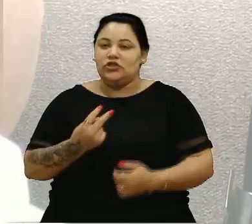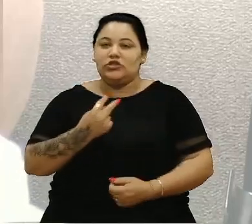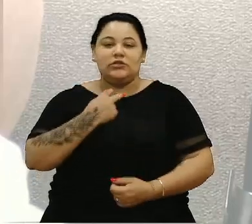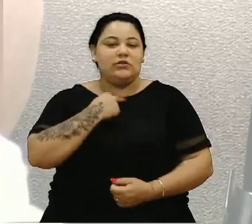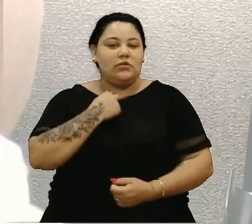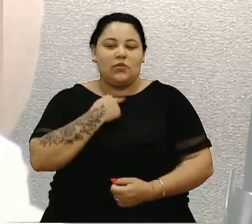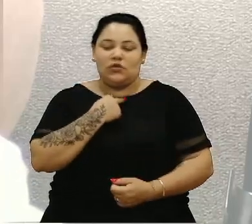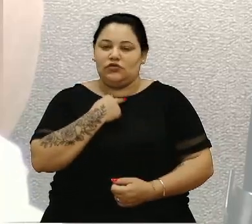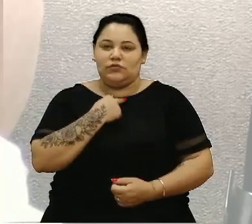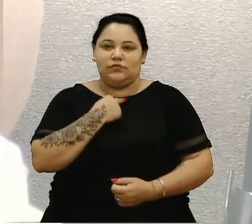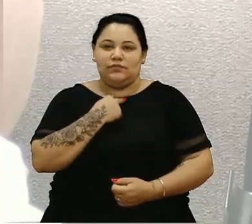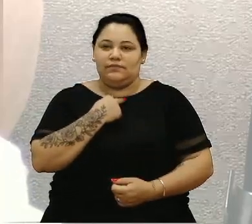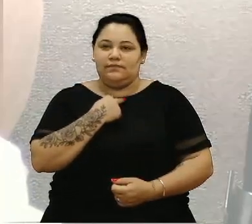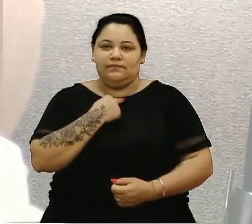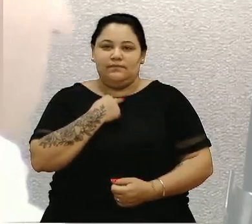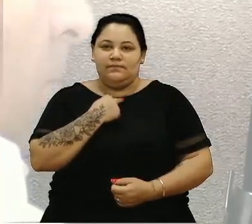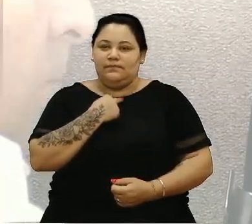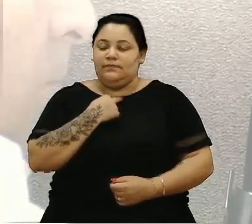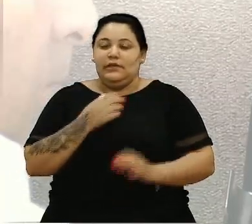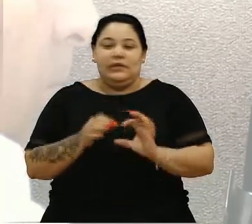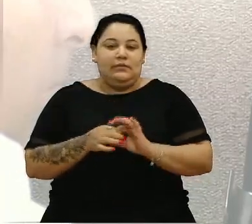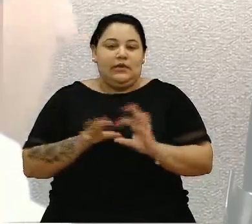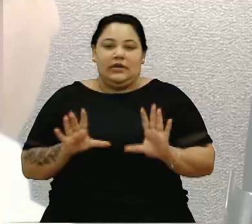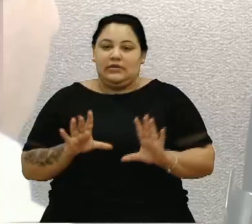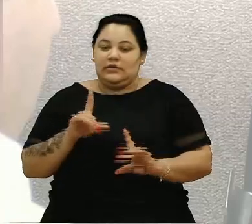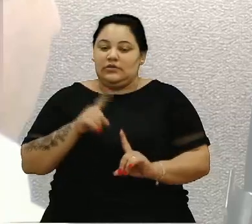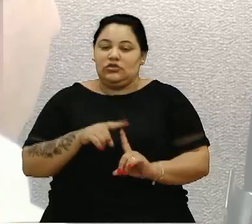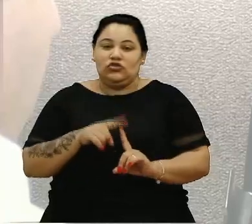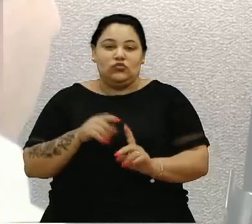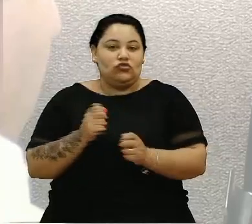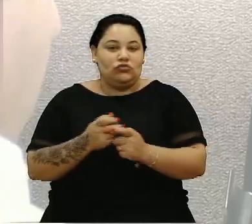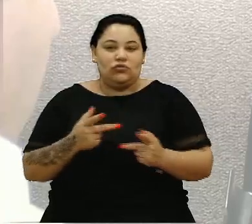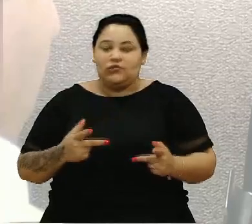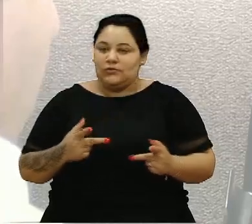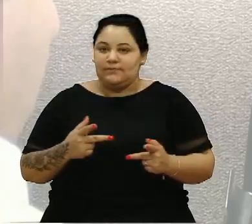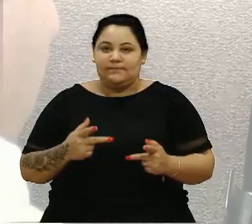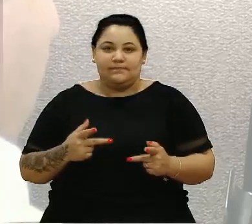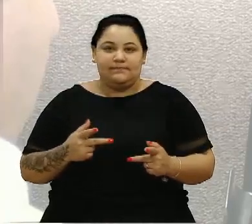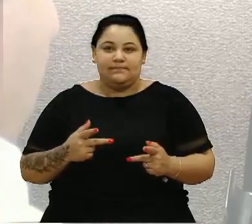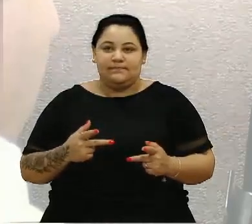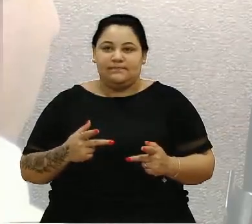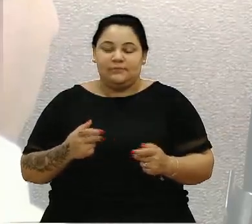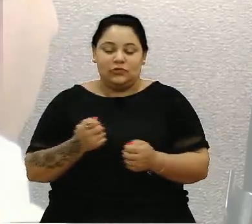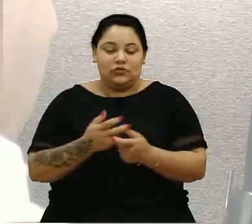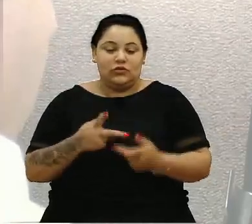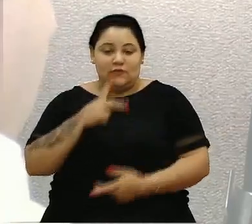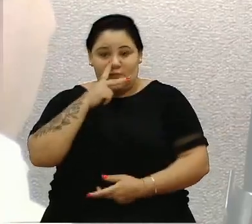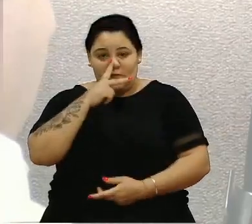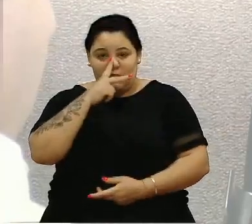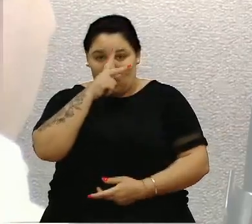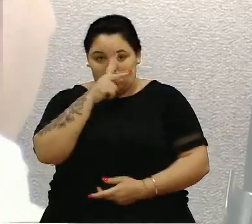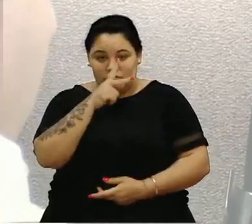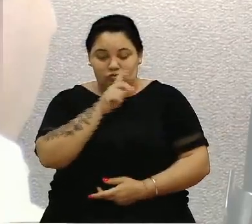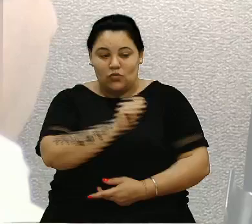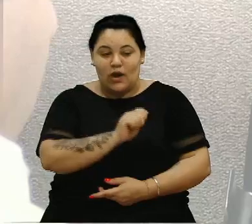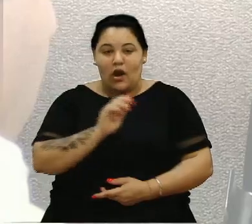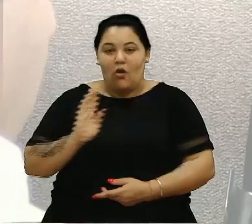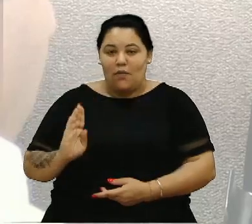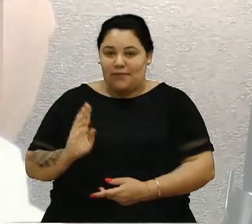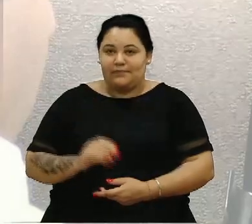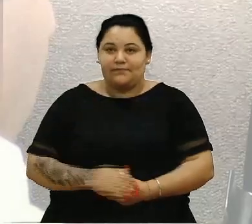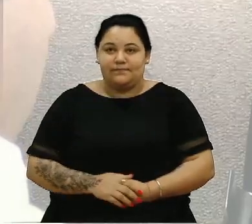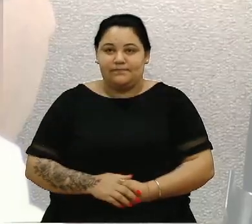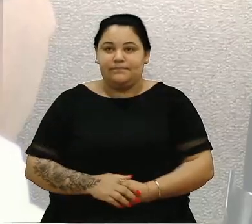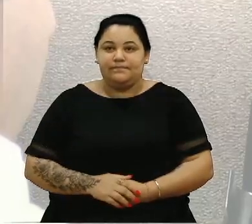permitir esses extremos, né? Extremismos, seja para o lado A ou lado B. Sai